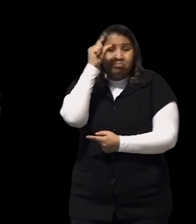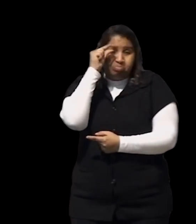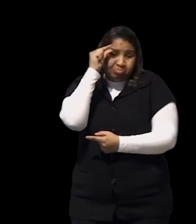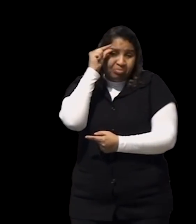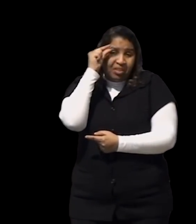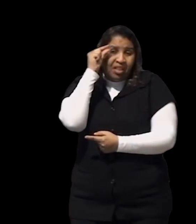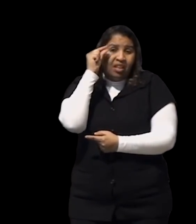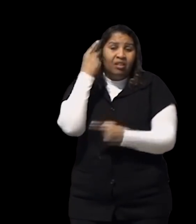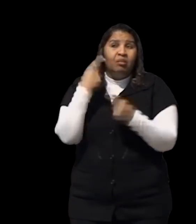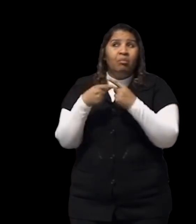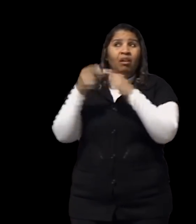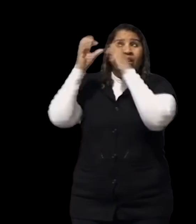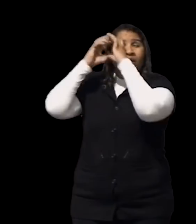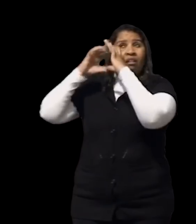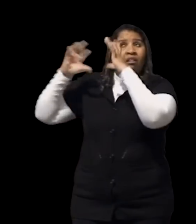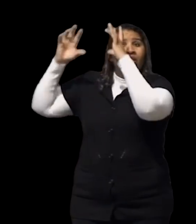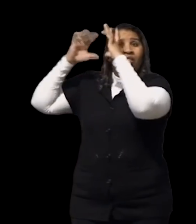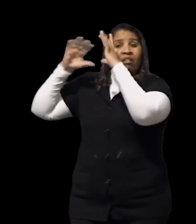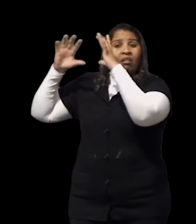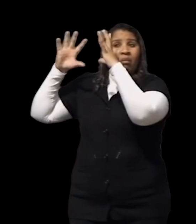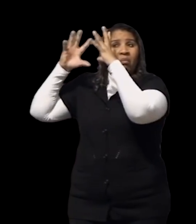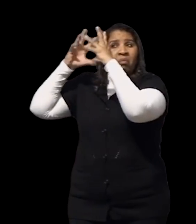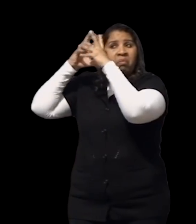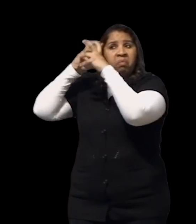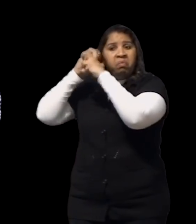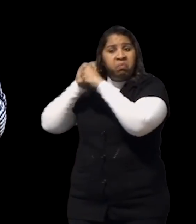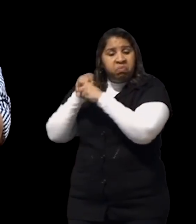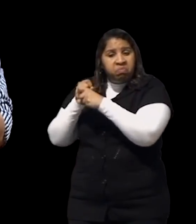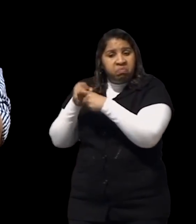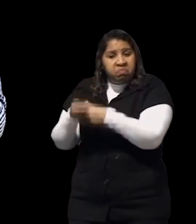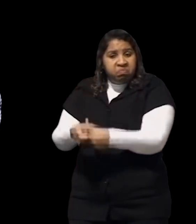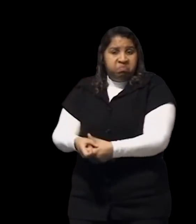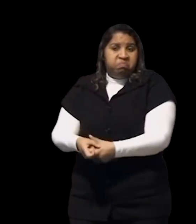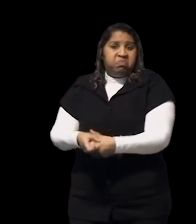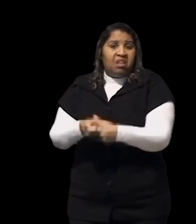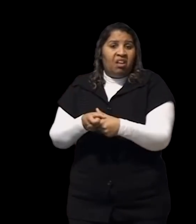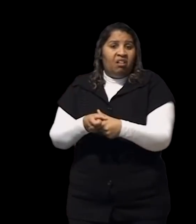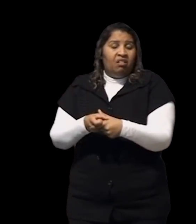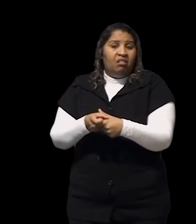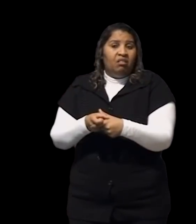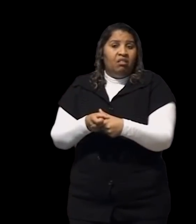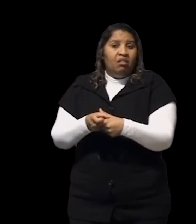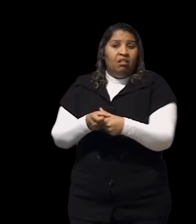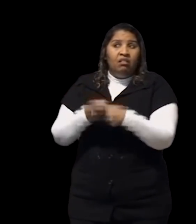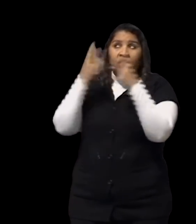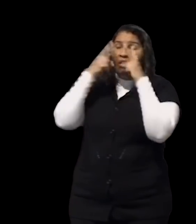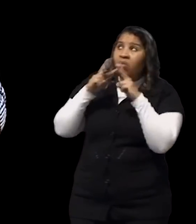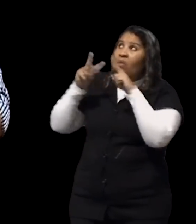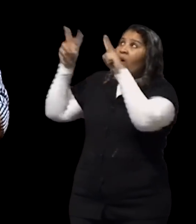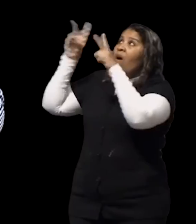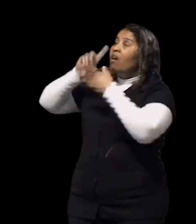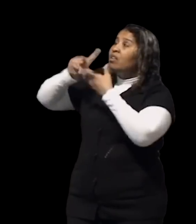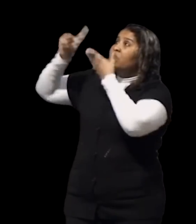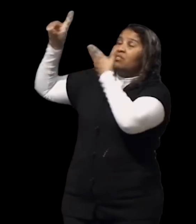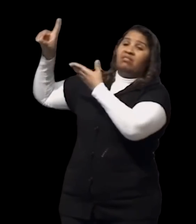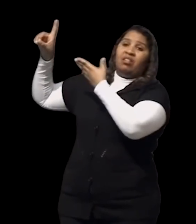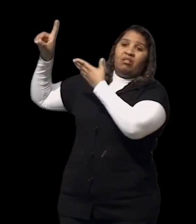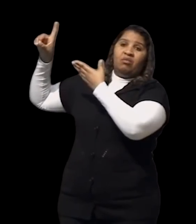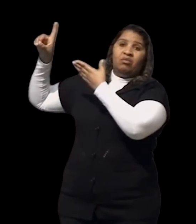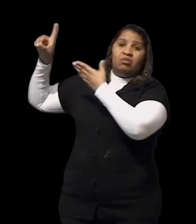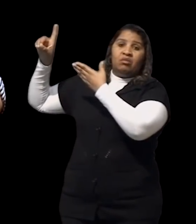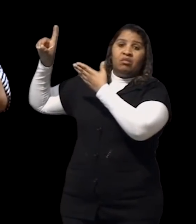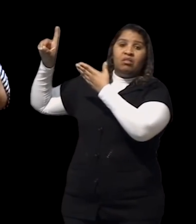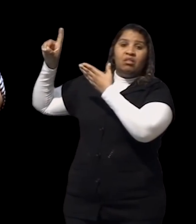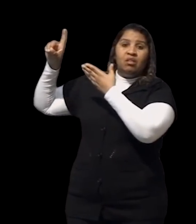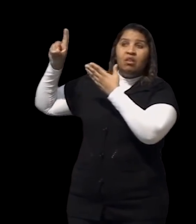os sonhos Dele são bem pequenos e como sonho deles ou pequenos até dele não enxergo para suporte para o senhor e como não enxergo para as